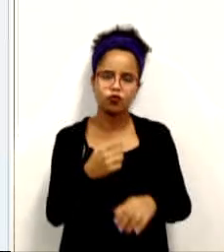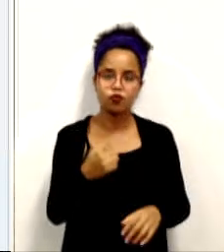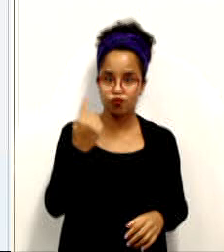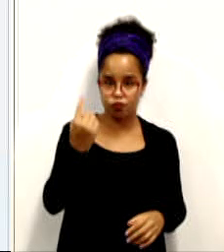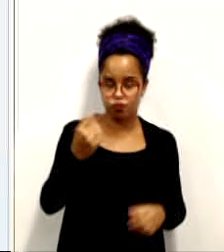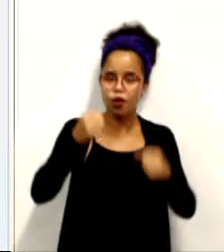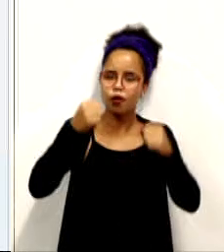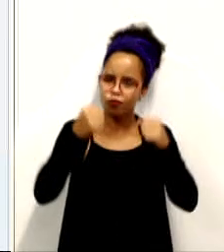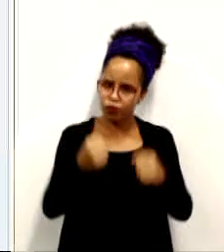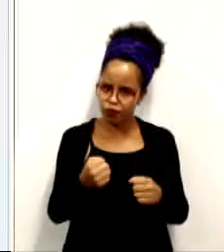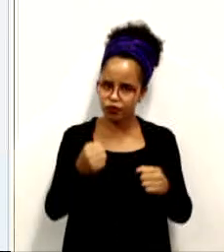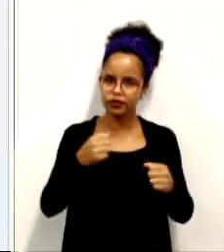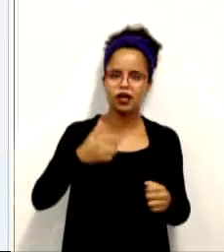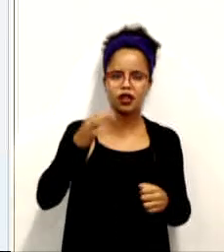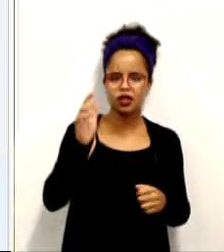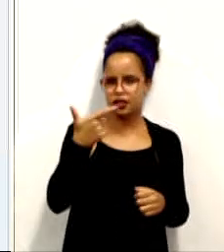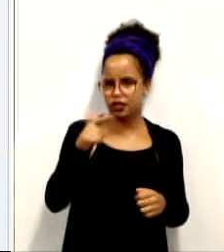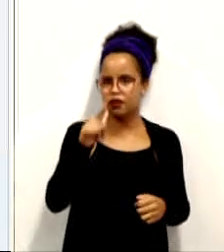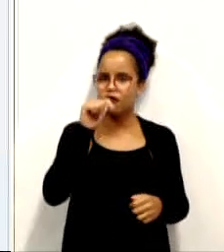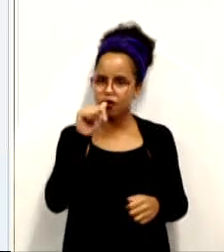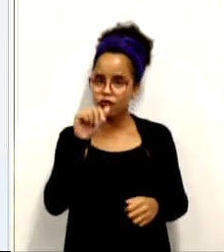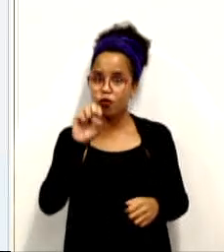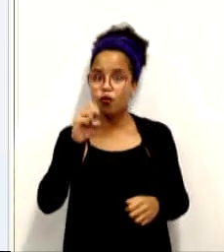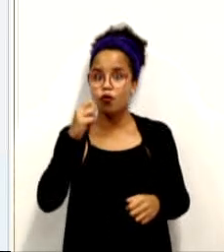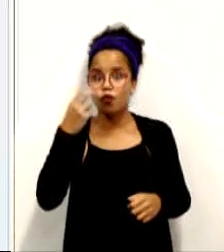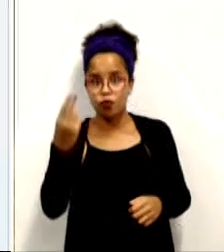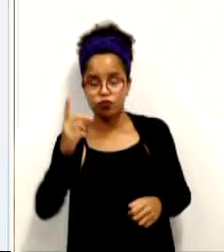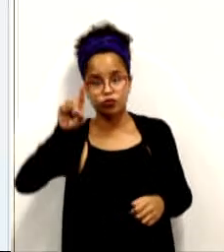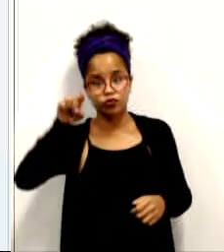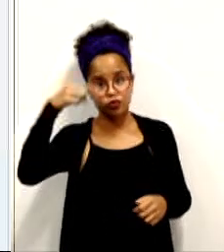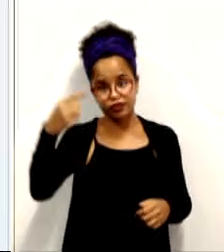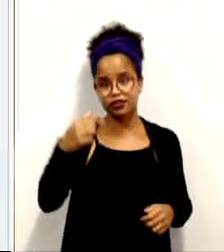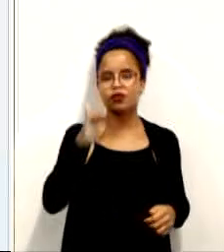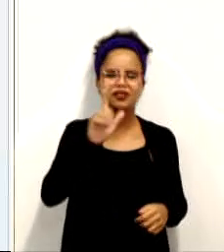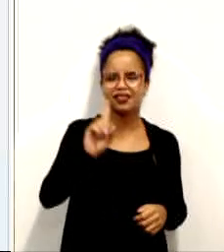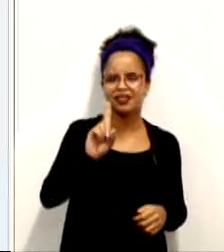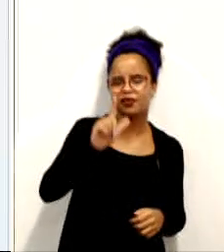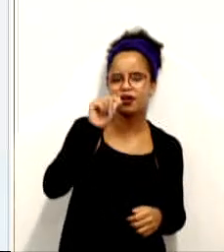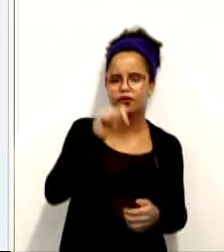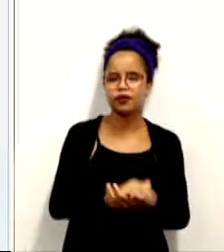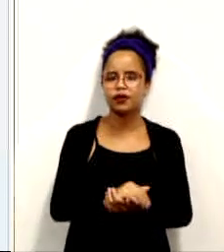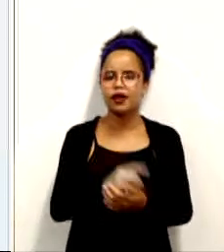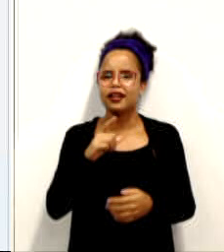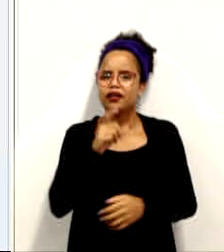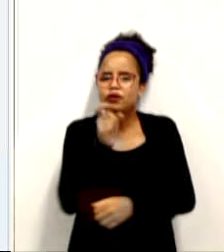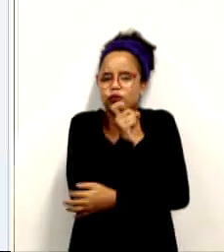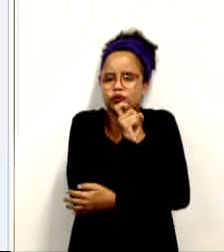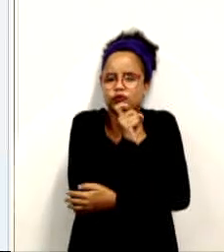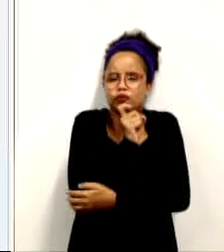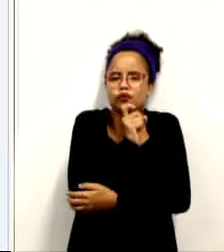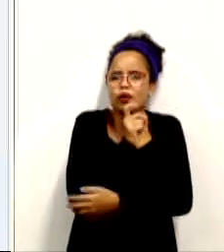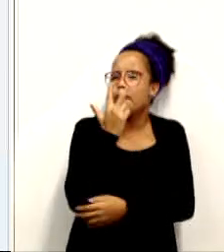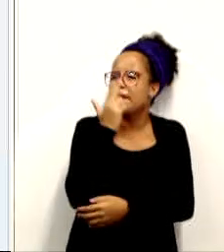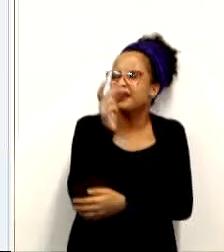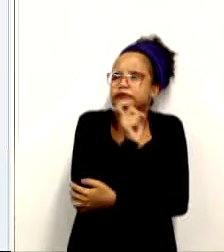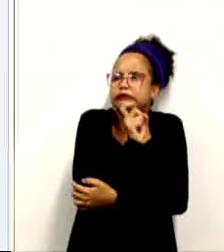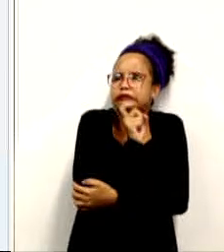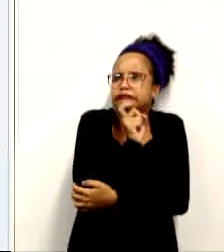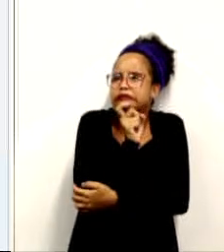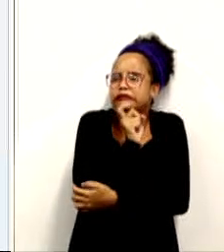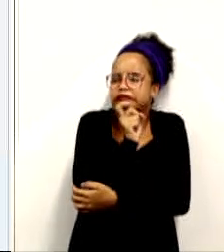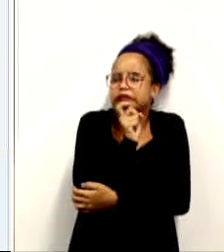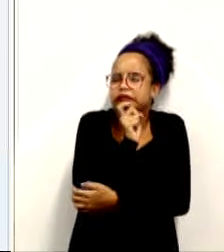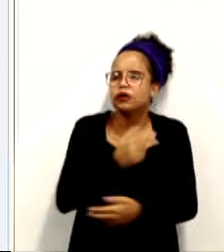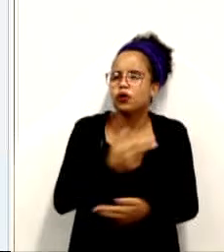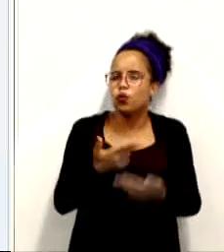morre sem, coitadinha. Aquela nas geleiras parece muito frio aguentar. E eu